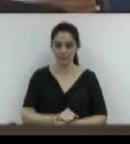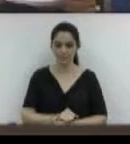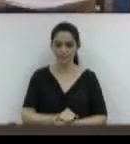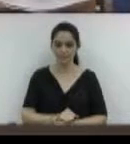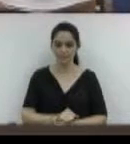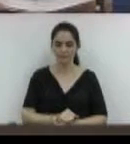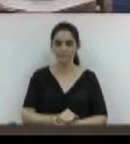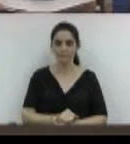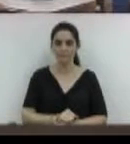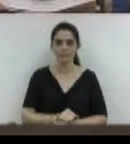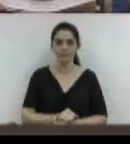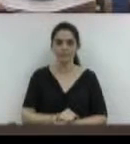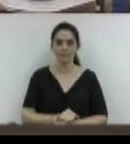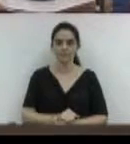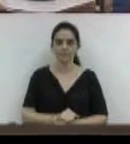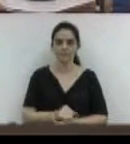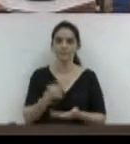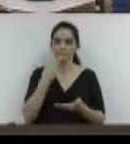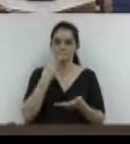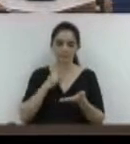expediente.